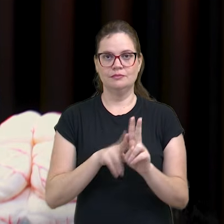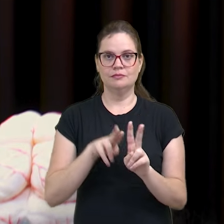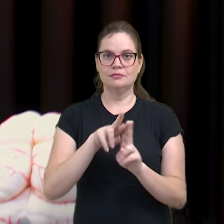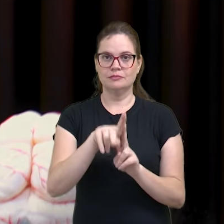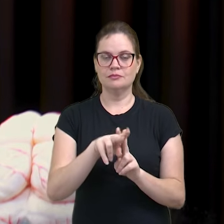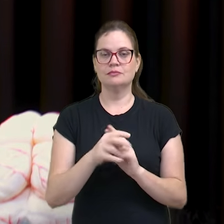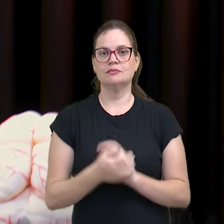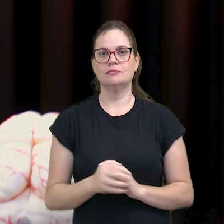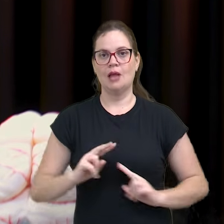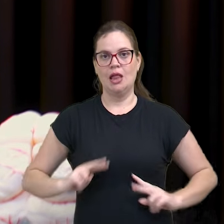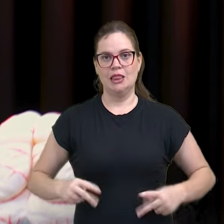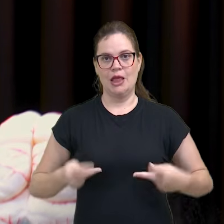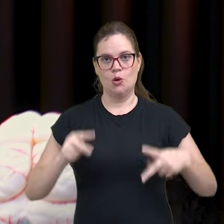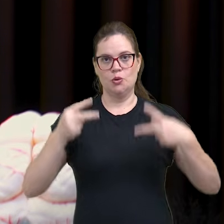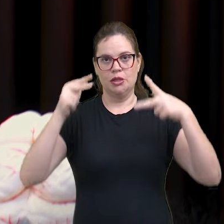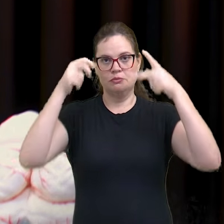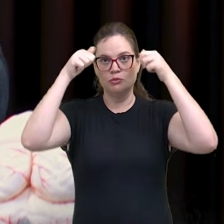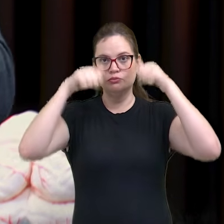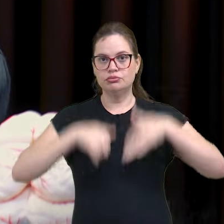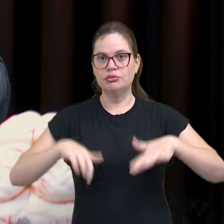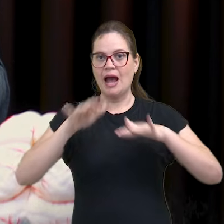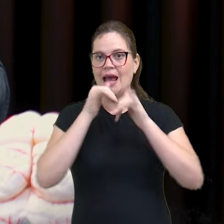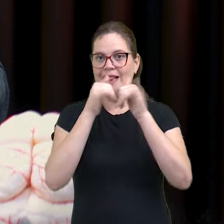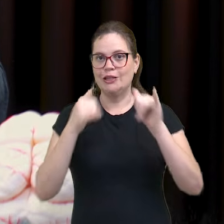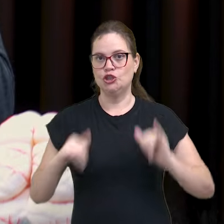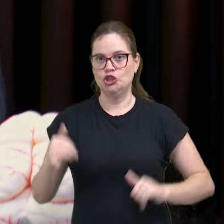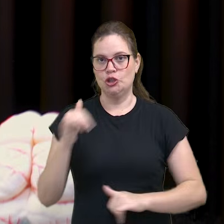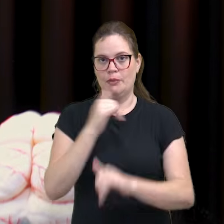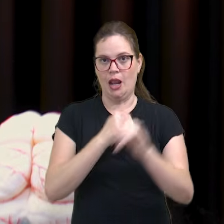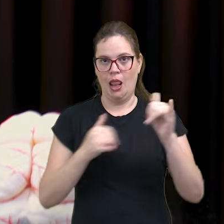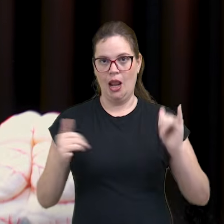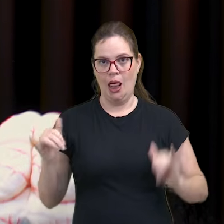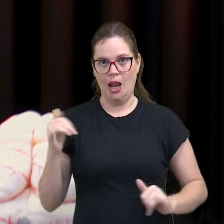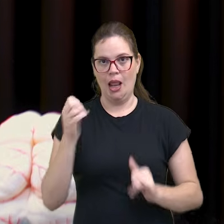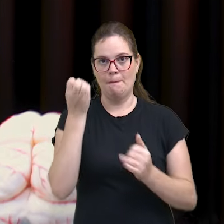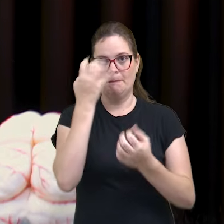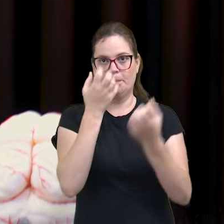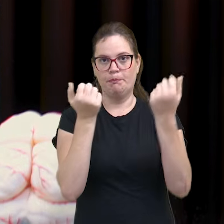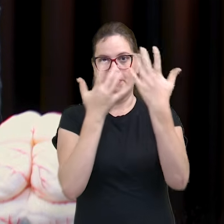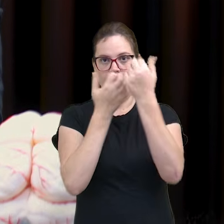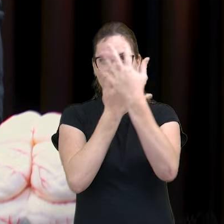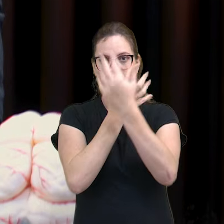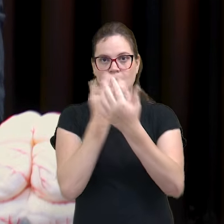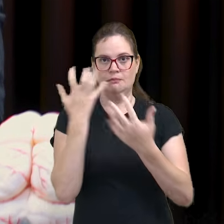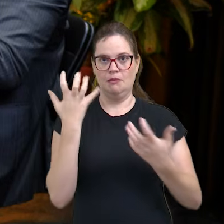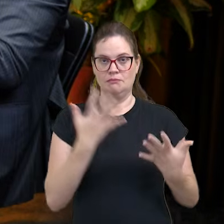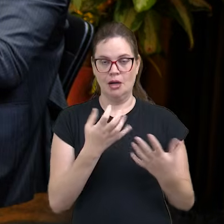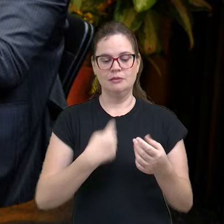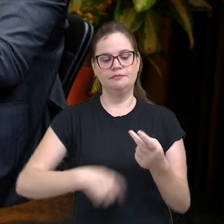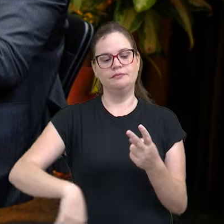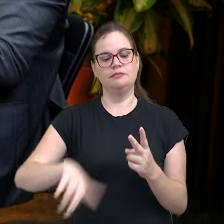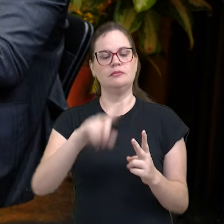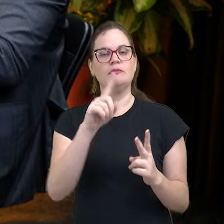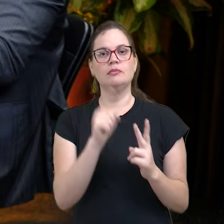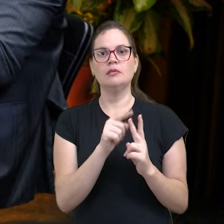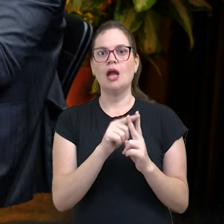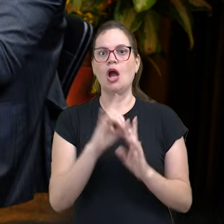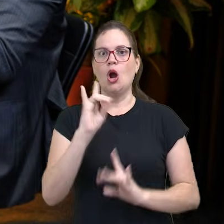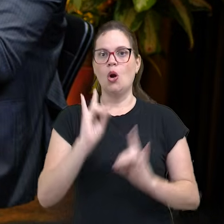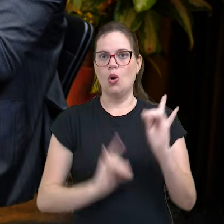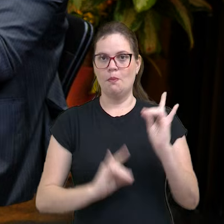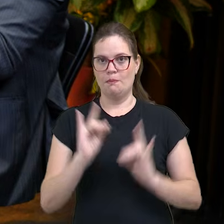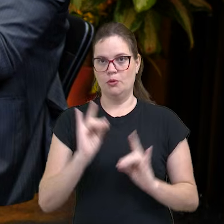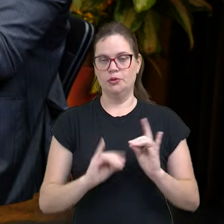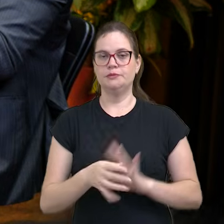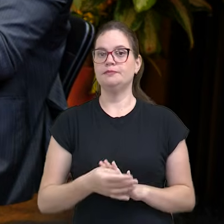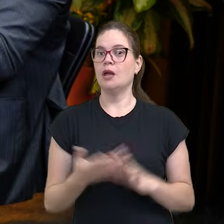esclarecer para aqueles que estão nos assistindo, a diferença de um hormônio e de um neurotransmissor. E, pastor Fabiano, para